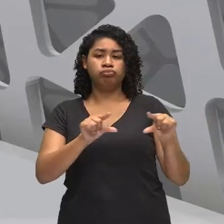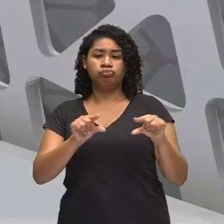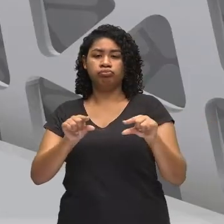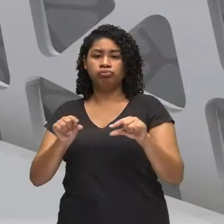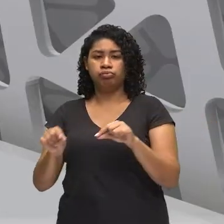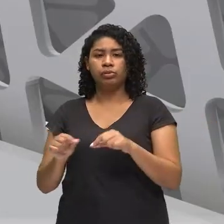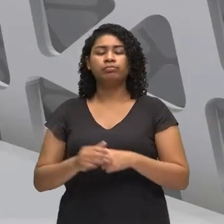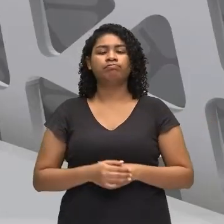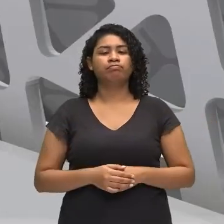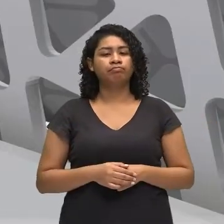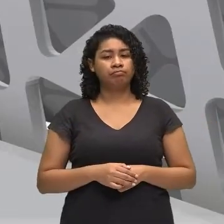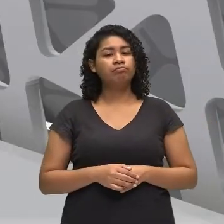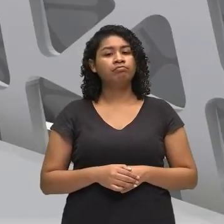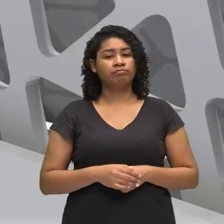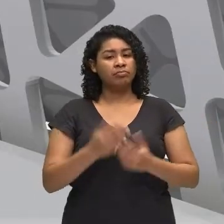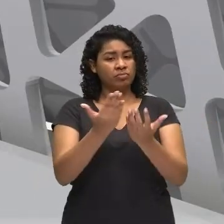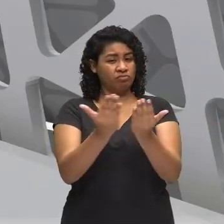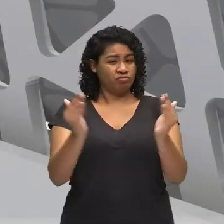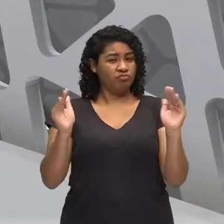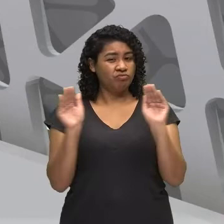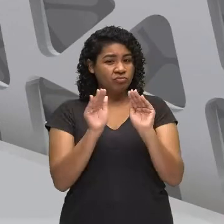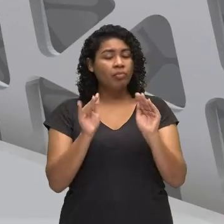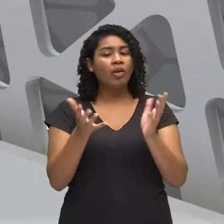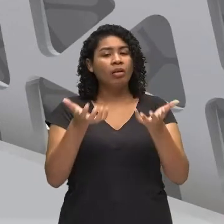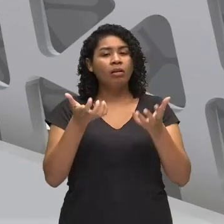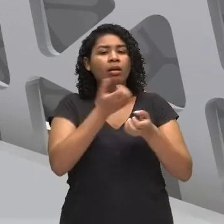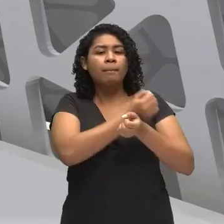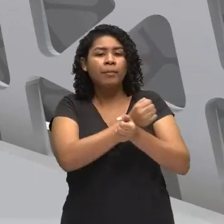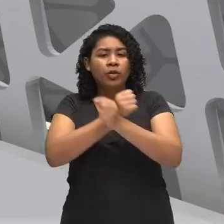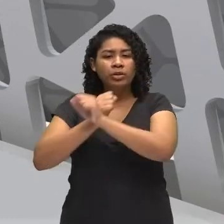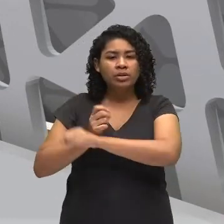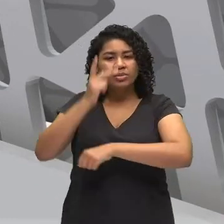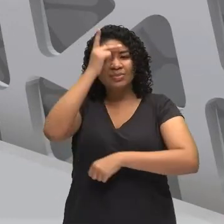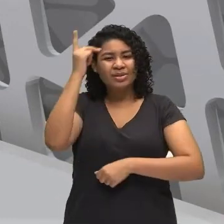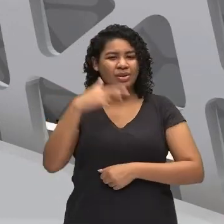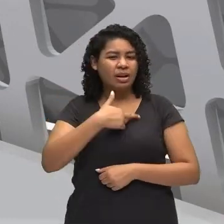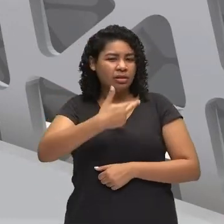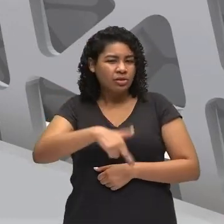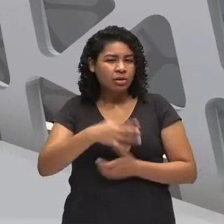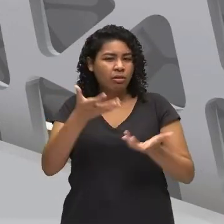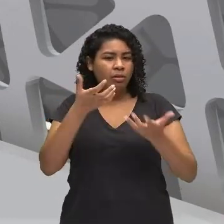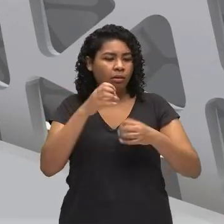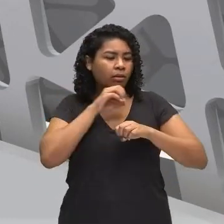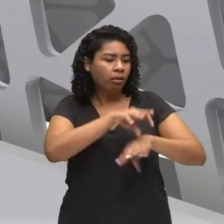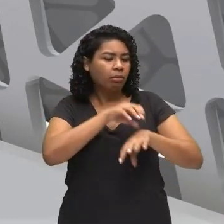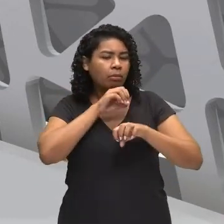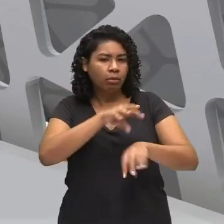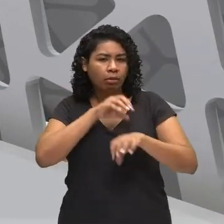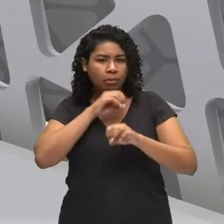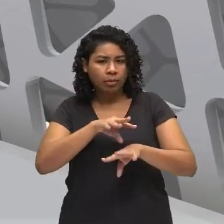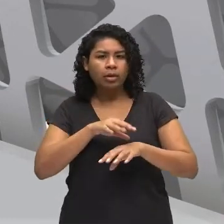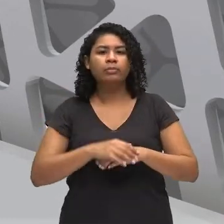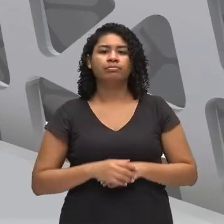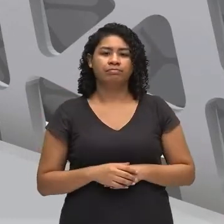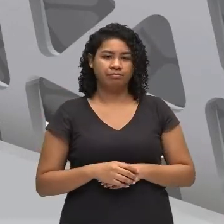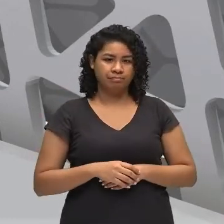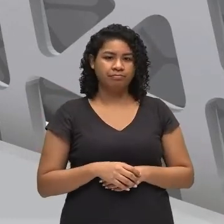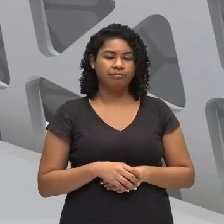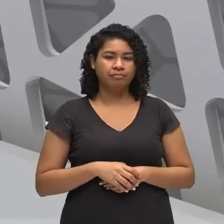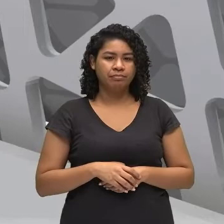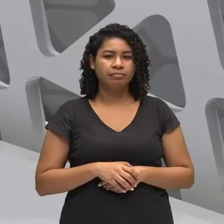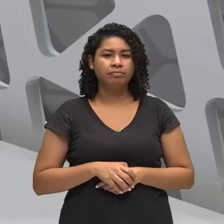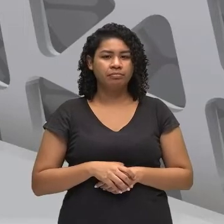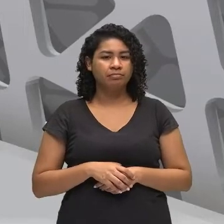tinham por objetivo não só proteger os missionários que vinham fazer o processo de catequização, não servia também apenas só